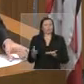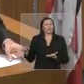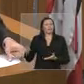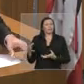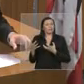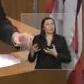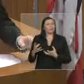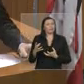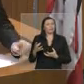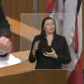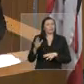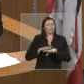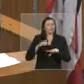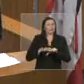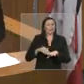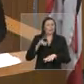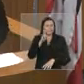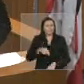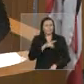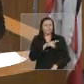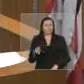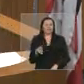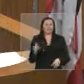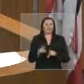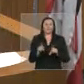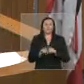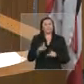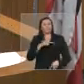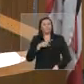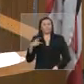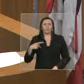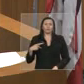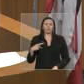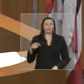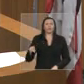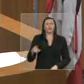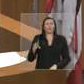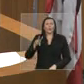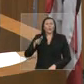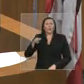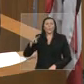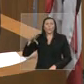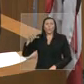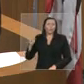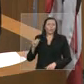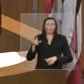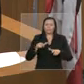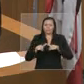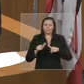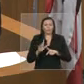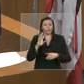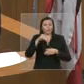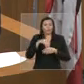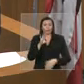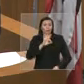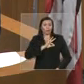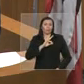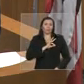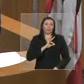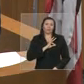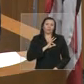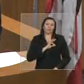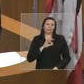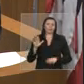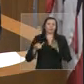farda ao invés de batina. Pastor tenente-coronel dos bombeiros, fardado, sem o tradicional terno e